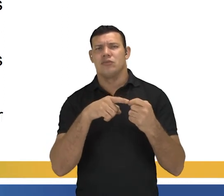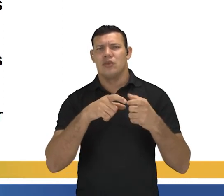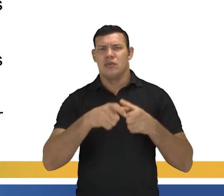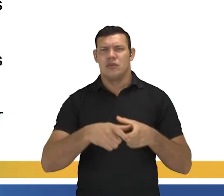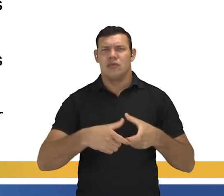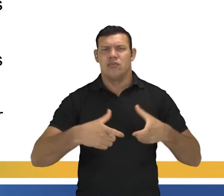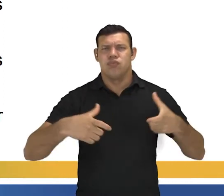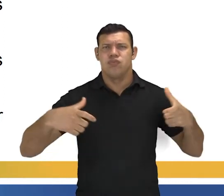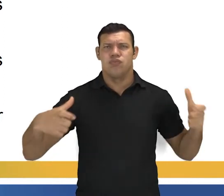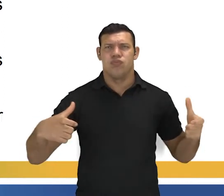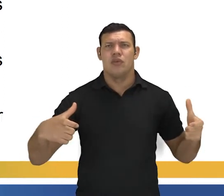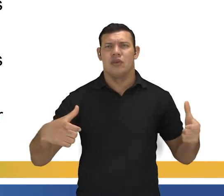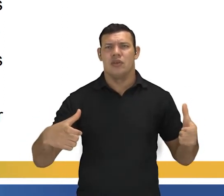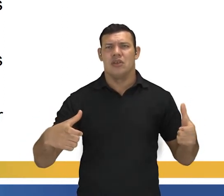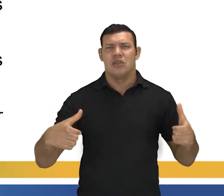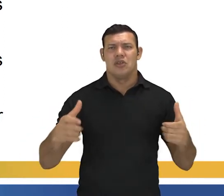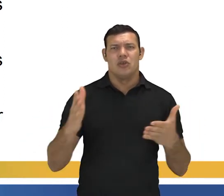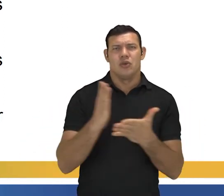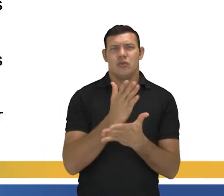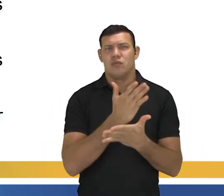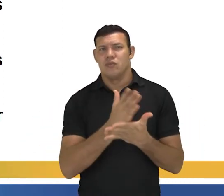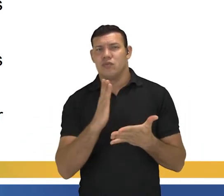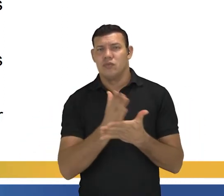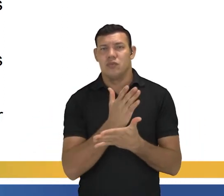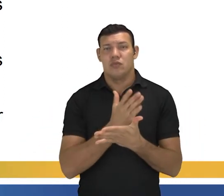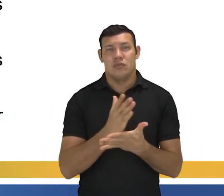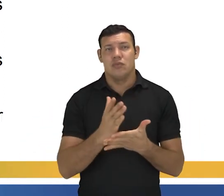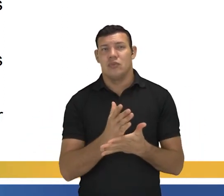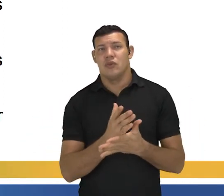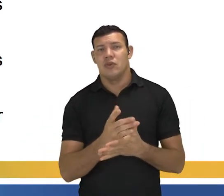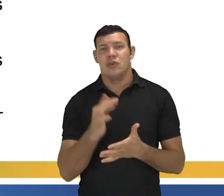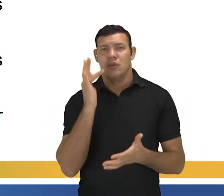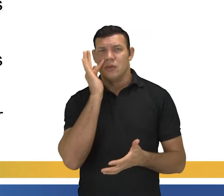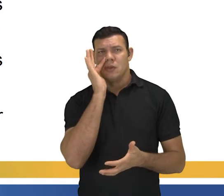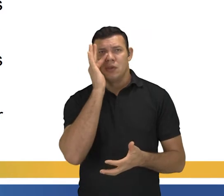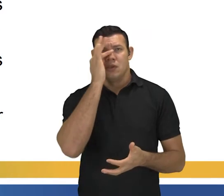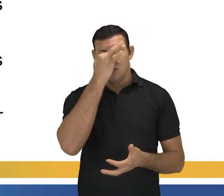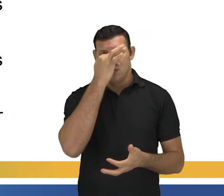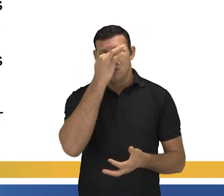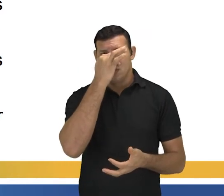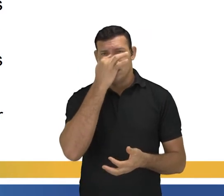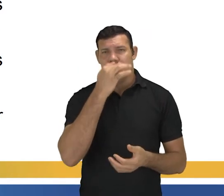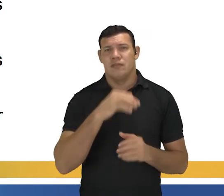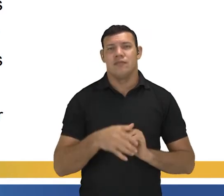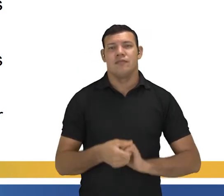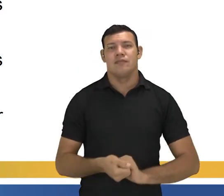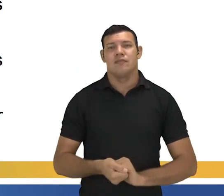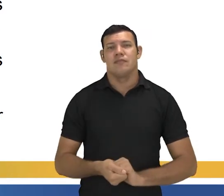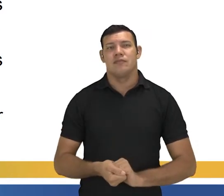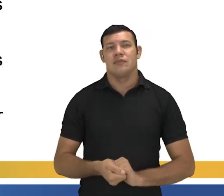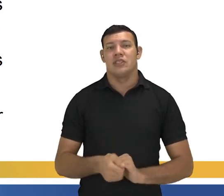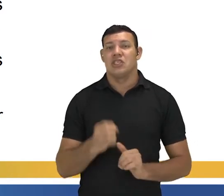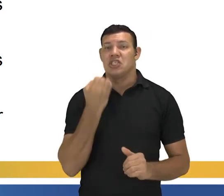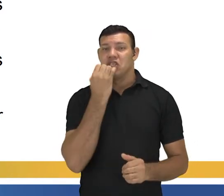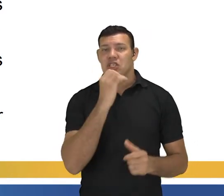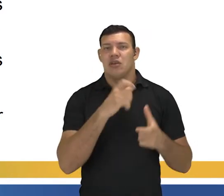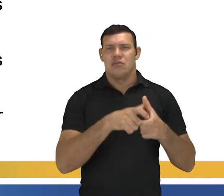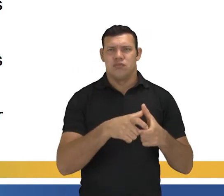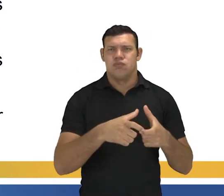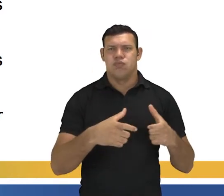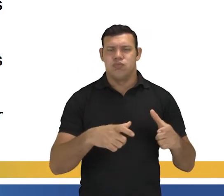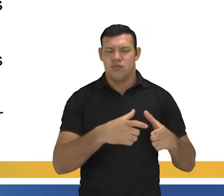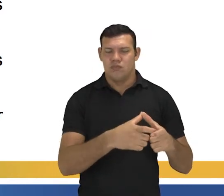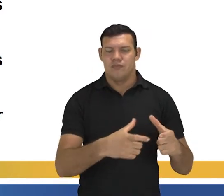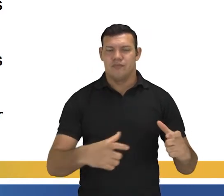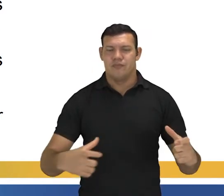maior que a de qualquer um dos resistores componentes. Verdade. Se você for fazer a soma da associação em série, o resultado